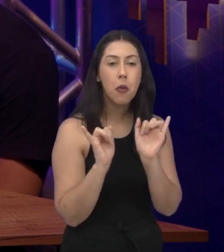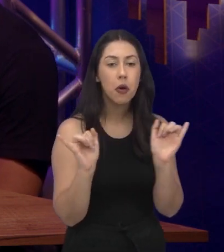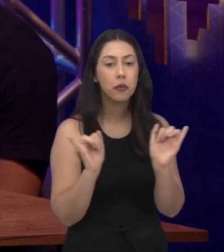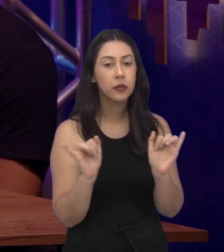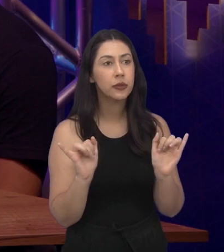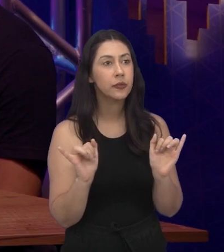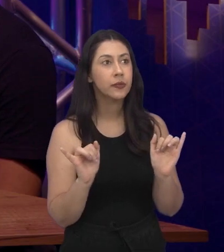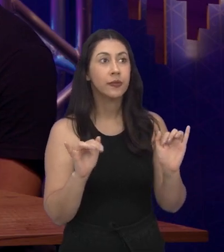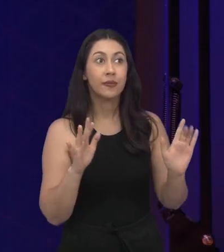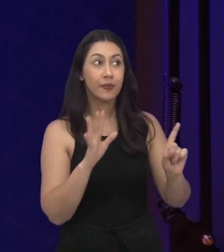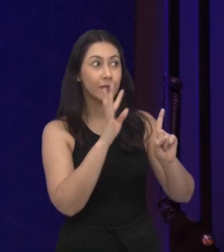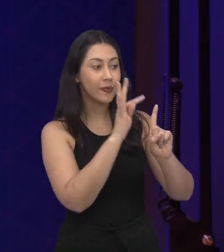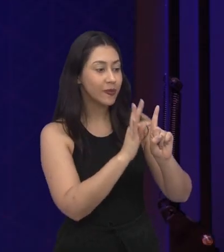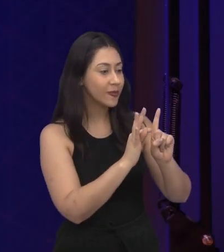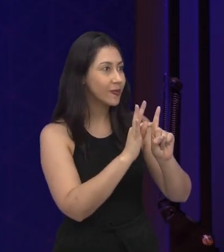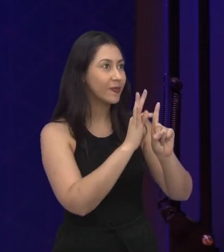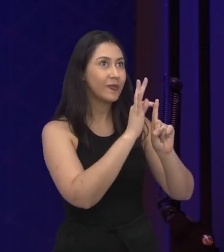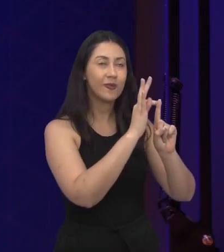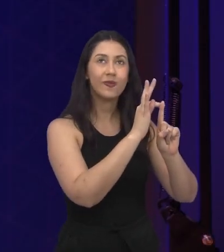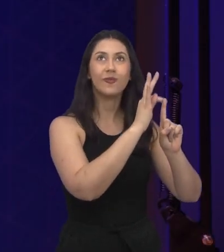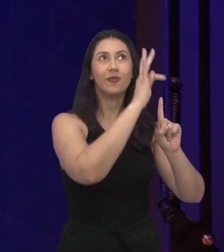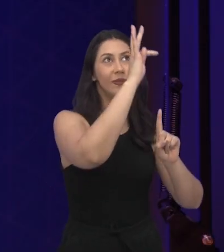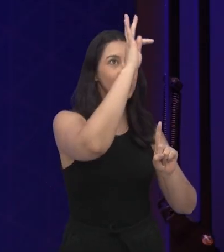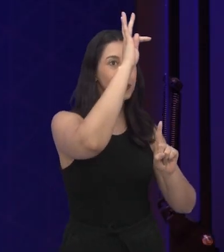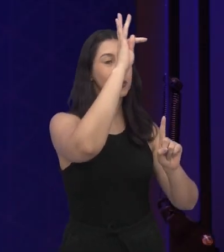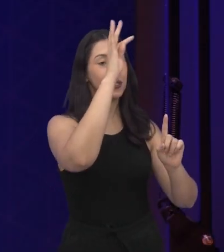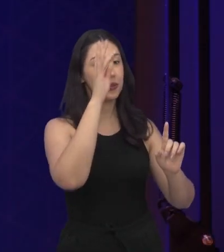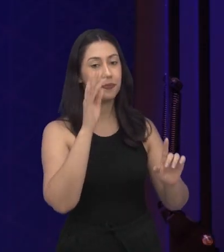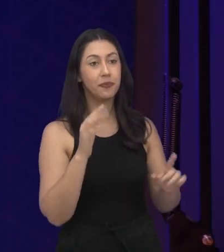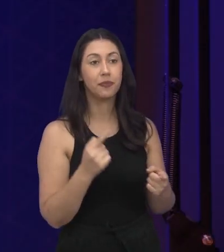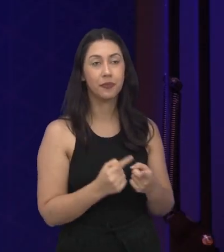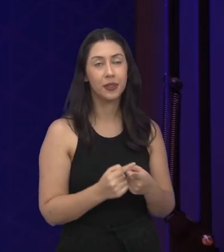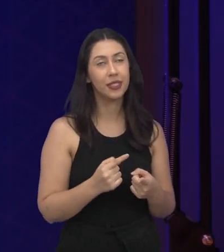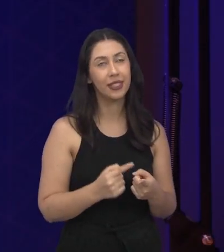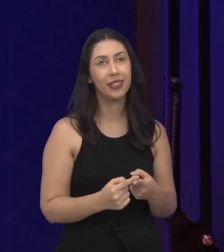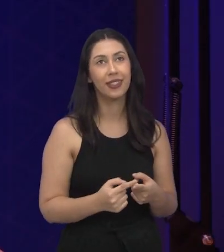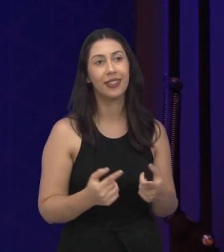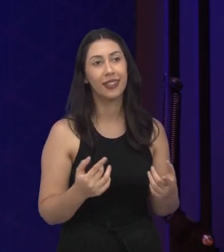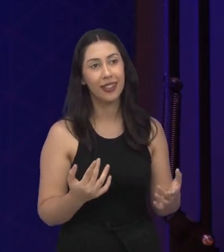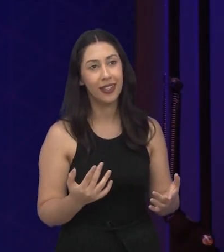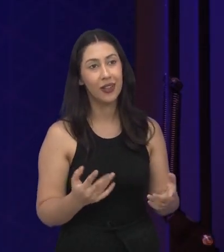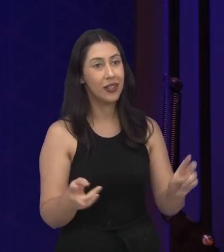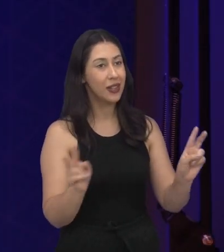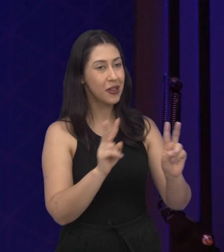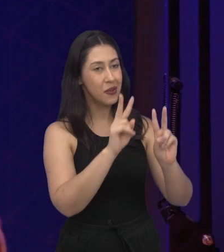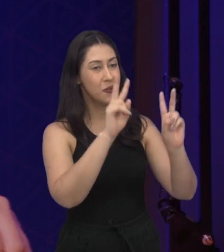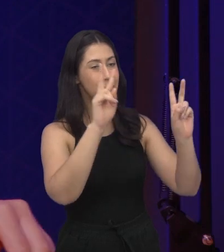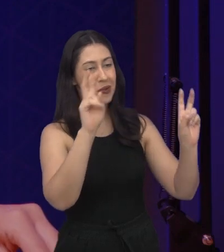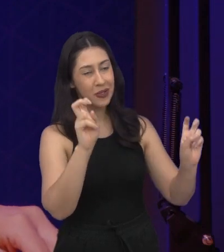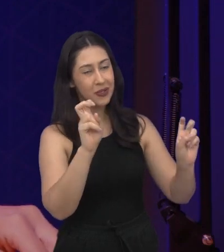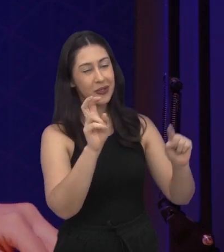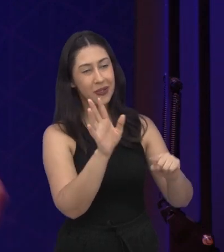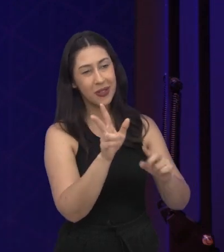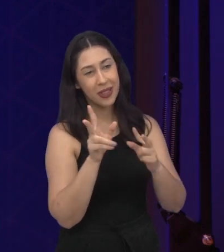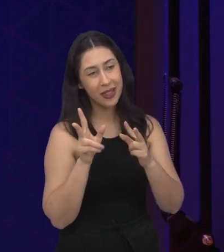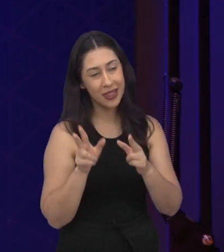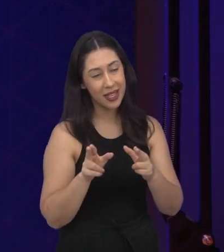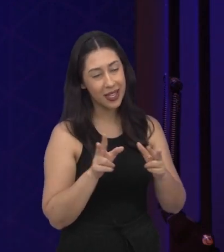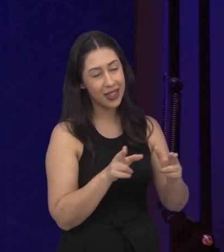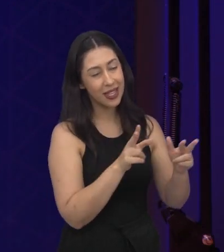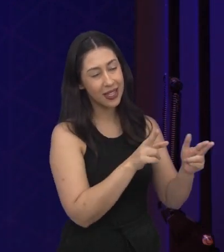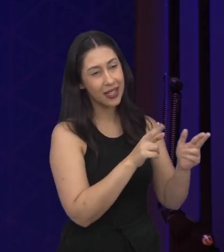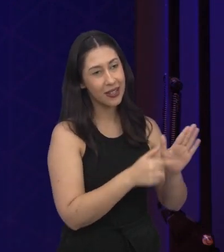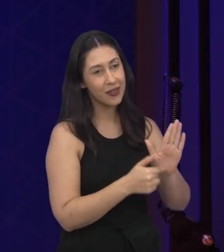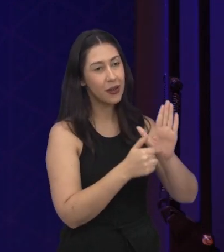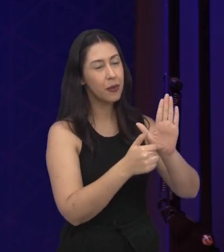questão de vai aumentar a temperatura do planeta Terra, porque essa é a grande questão, né, que mostra na